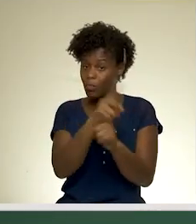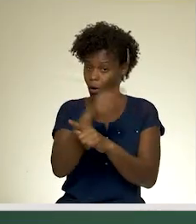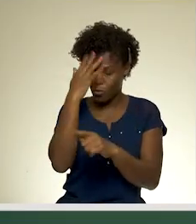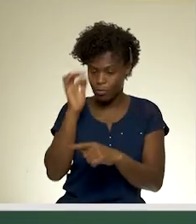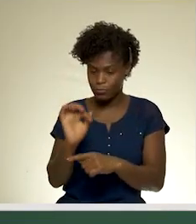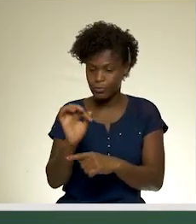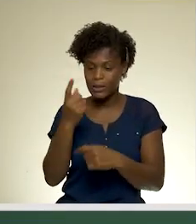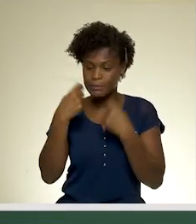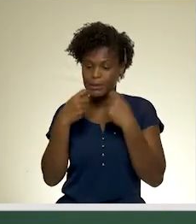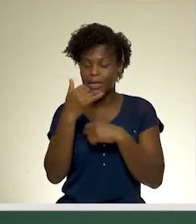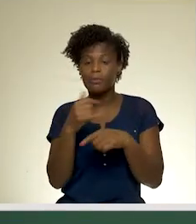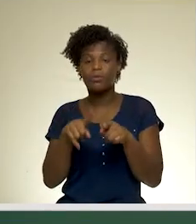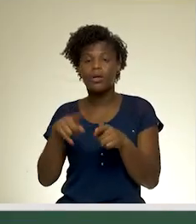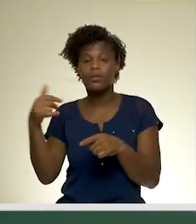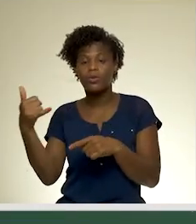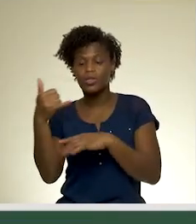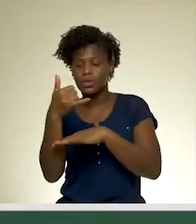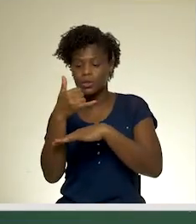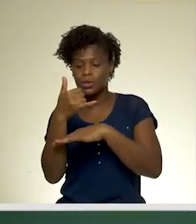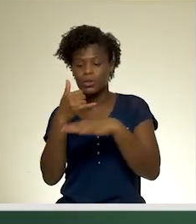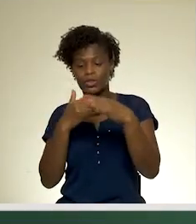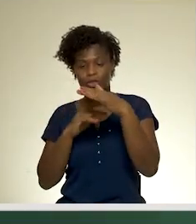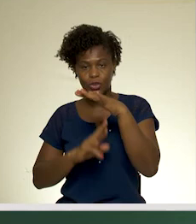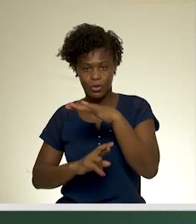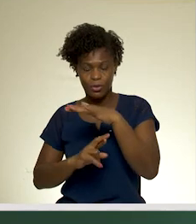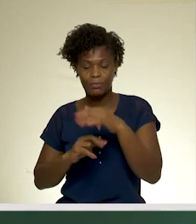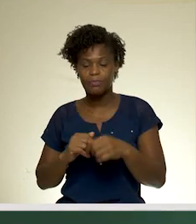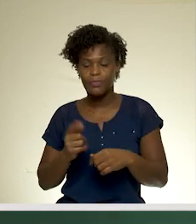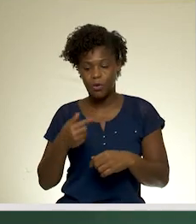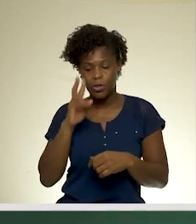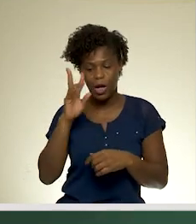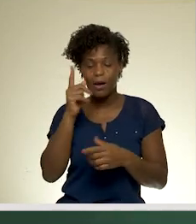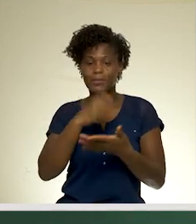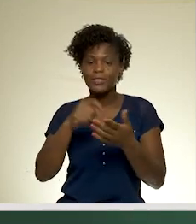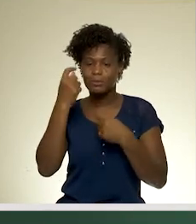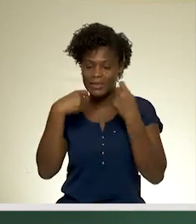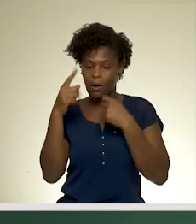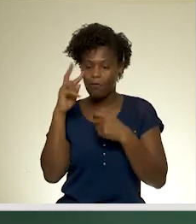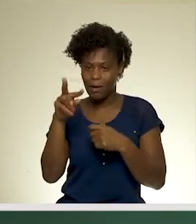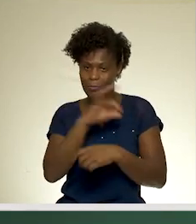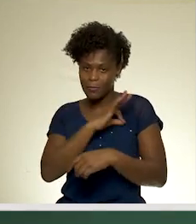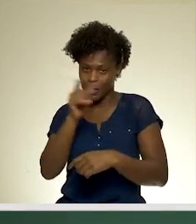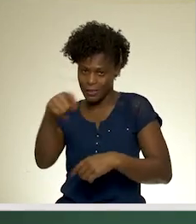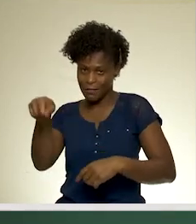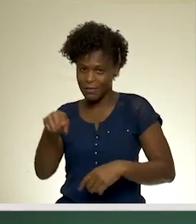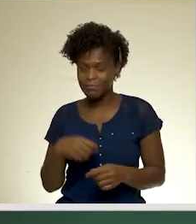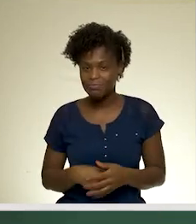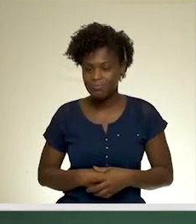expressão fica y igual a 2 sobre x. Acabamos de escrever a expressão